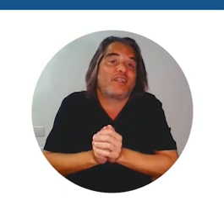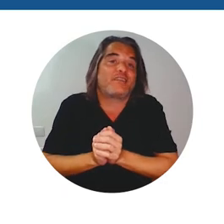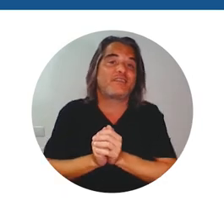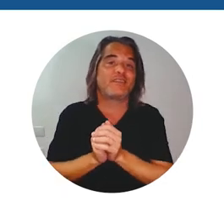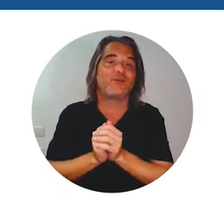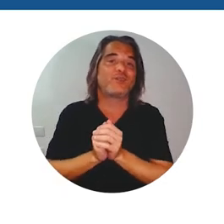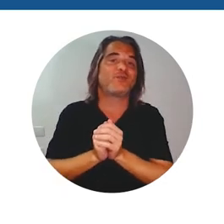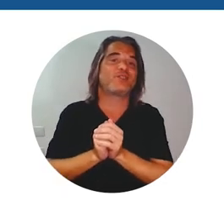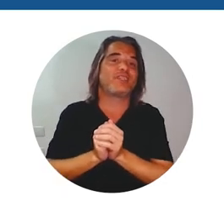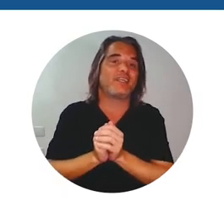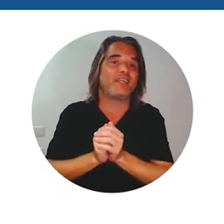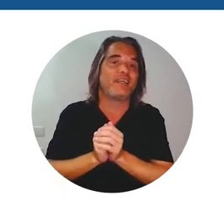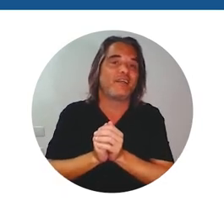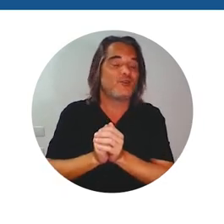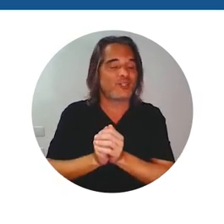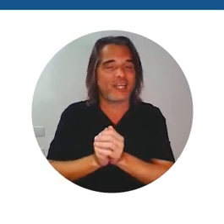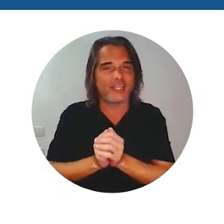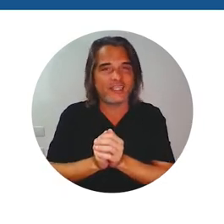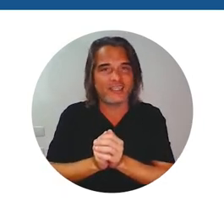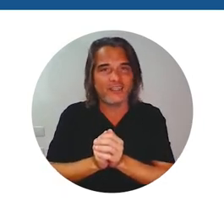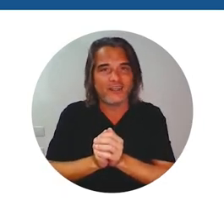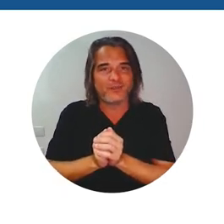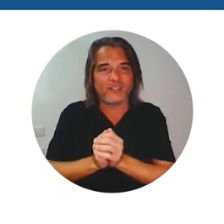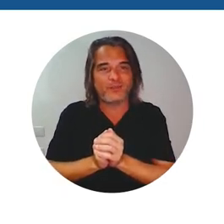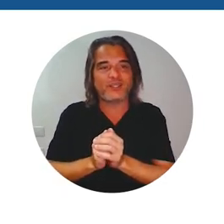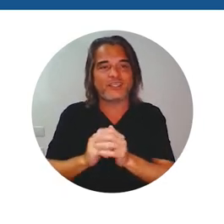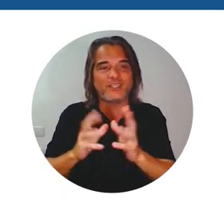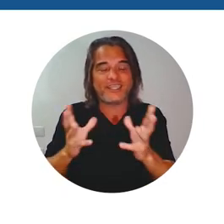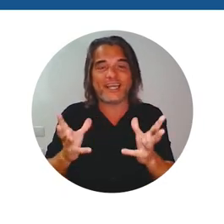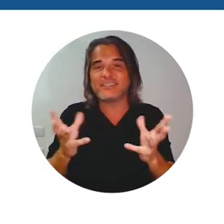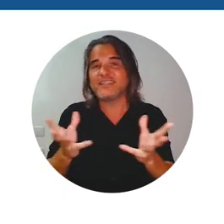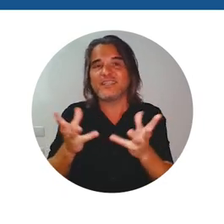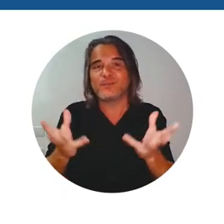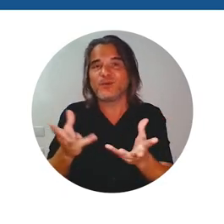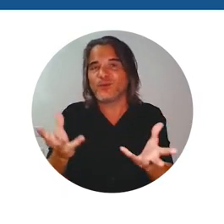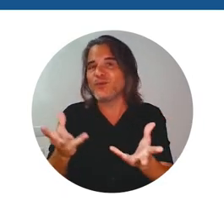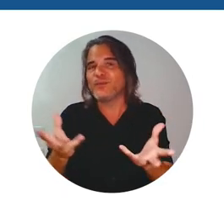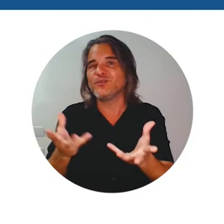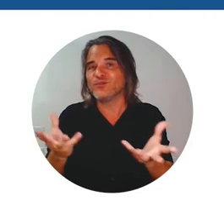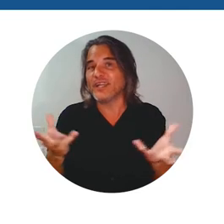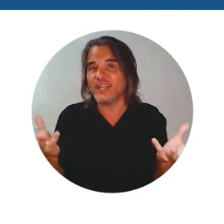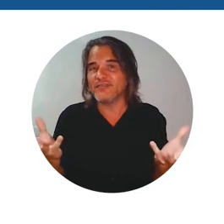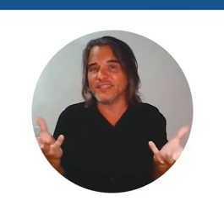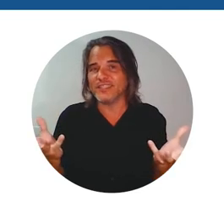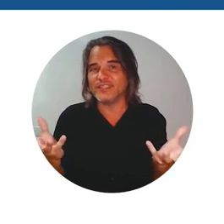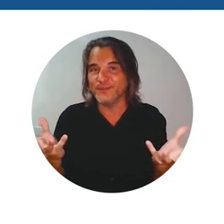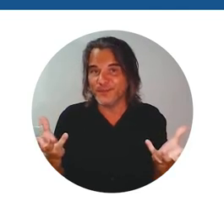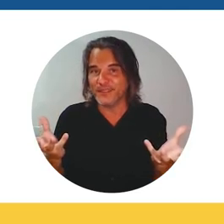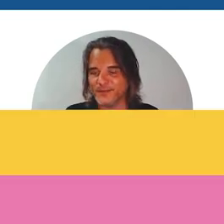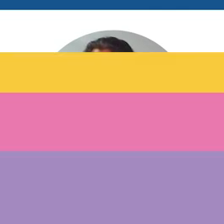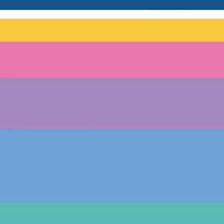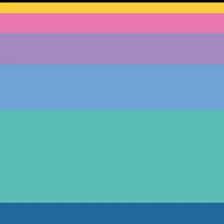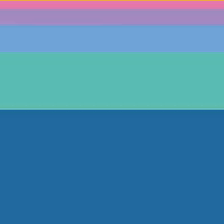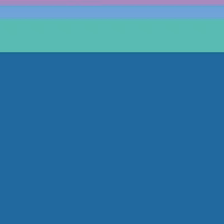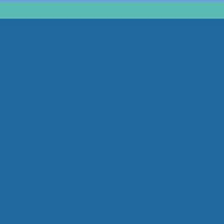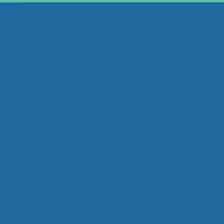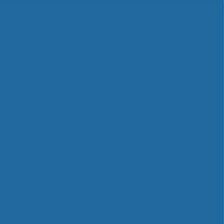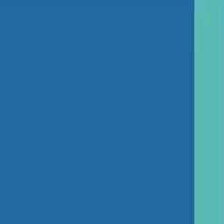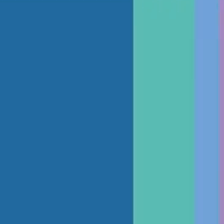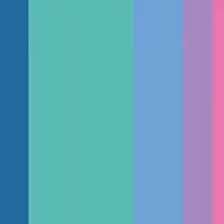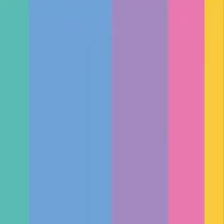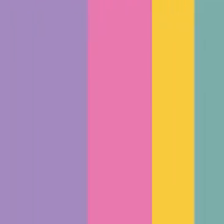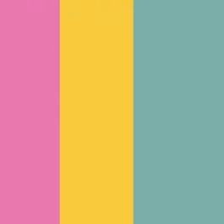tão fortes quanto você gostaria, mas é importante que elas respondam a uma pergunta relevante, né?